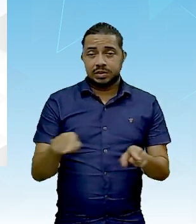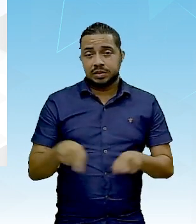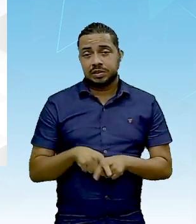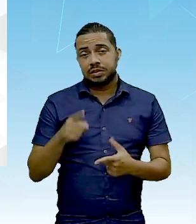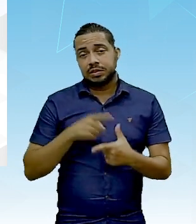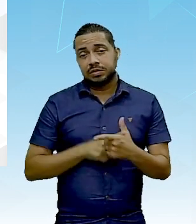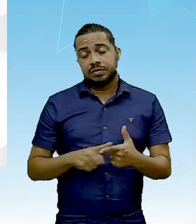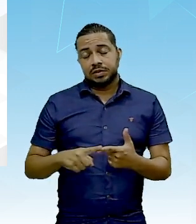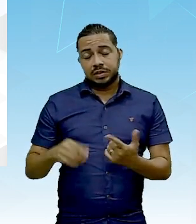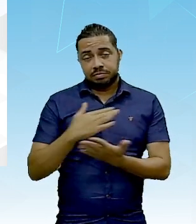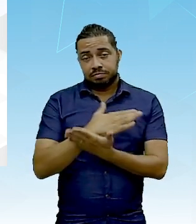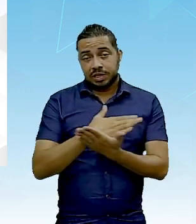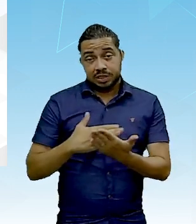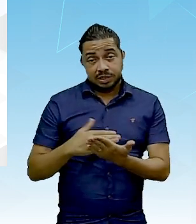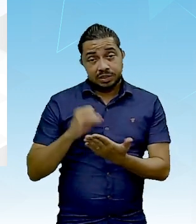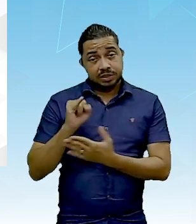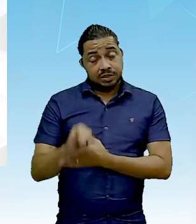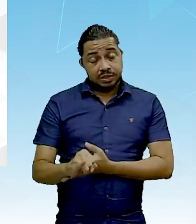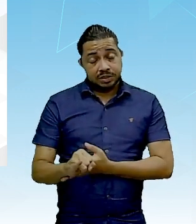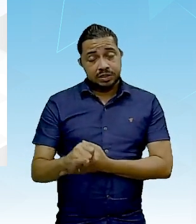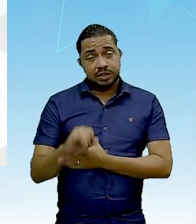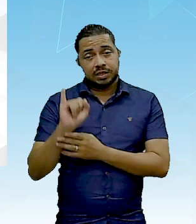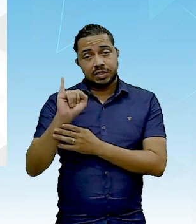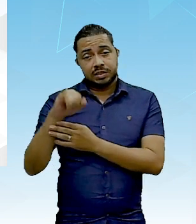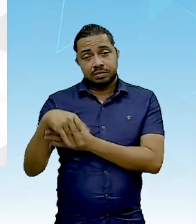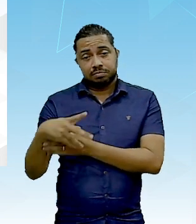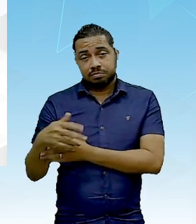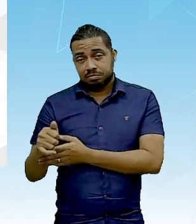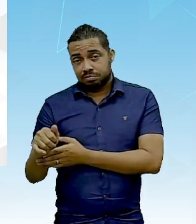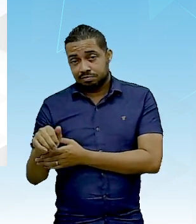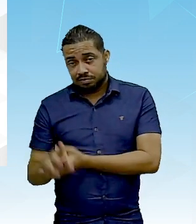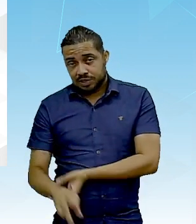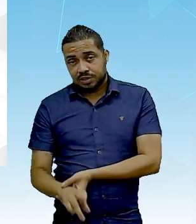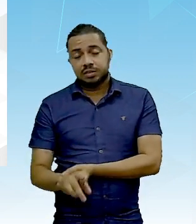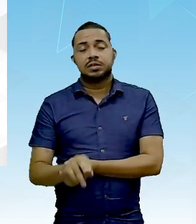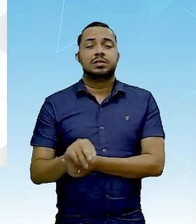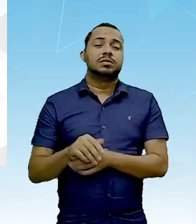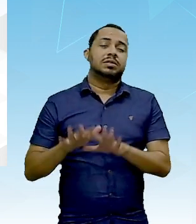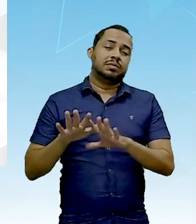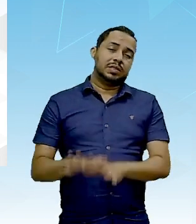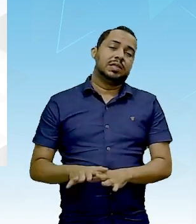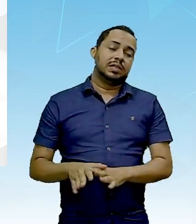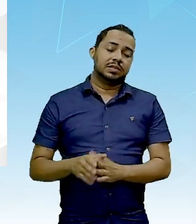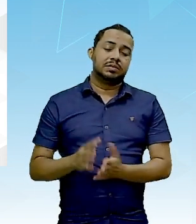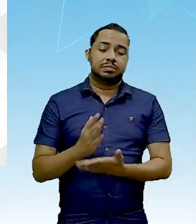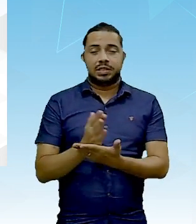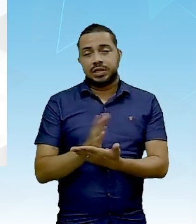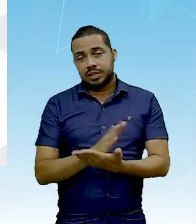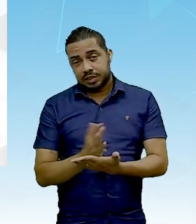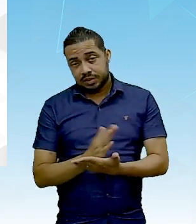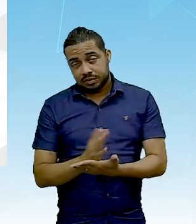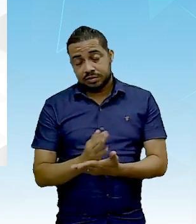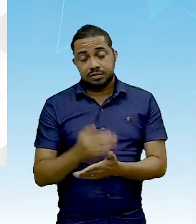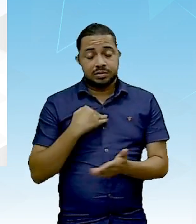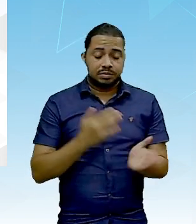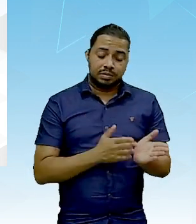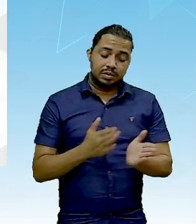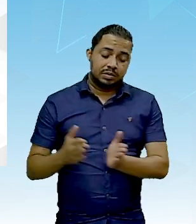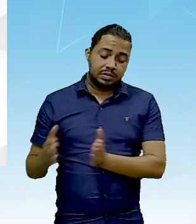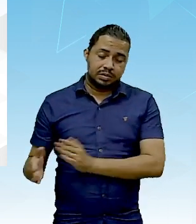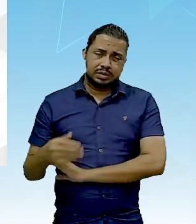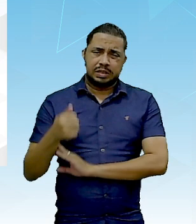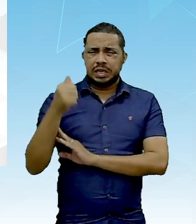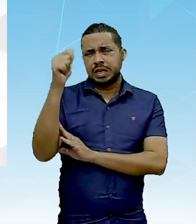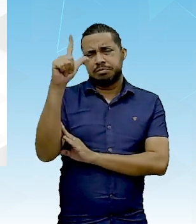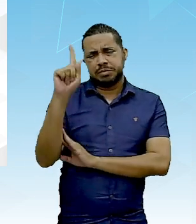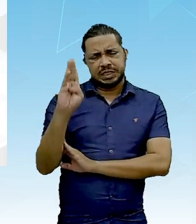dividir ao meio. Se o número é ímpar, vai sobrar alguém no meio, aí será a mediana. Boto na ordem alfabética, por